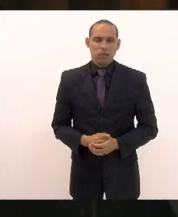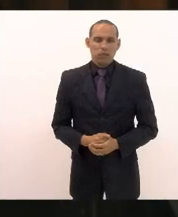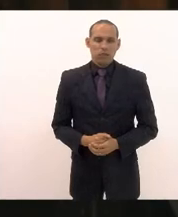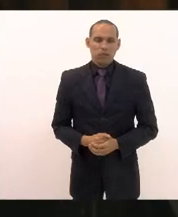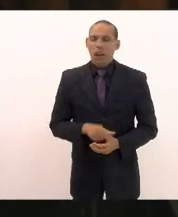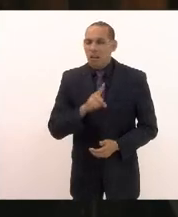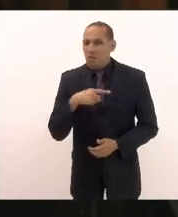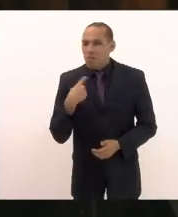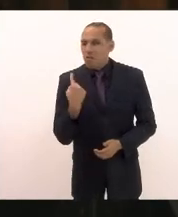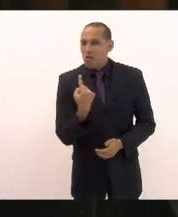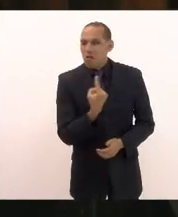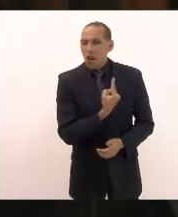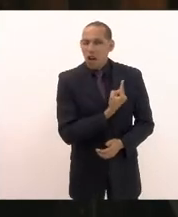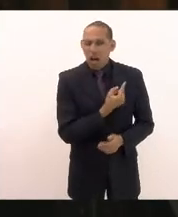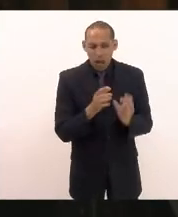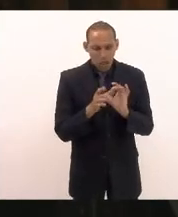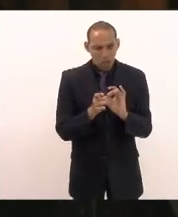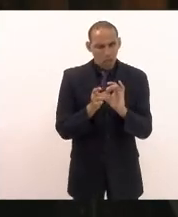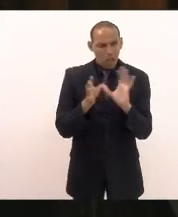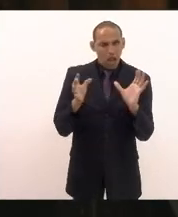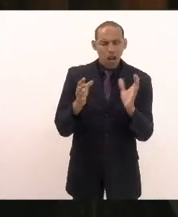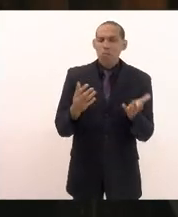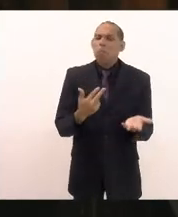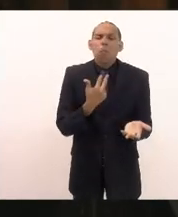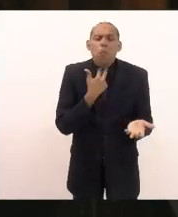Nós não podemos permitir mais